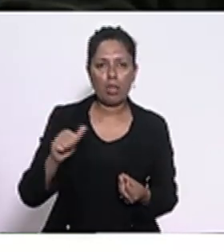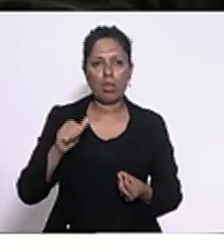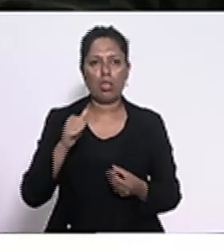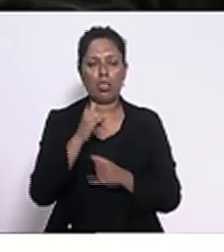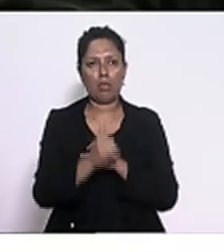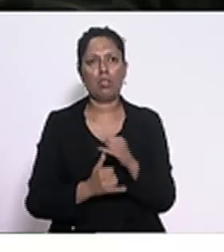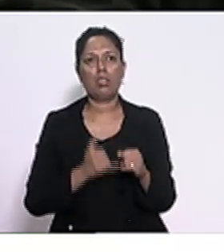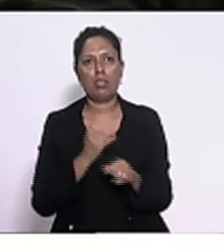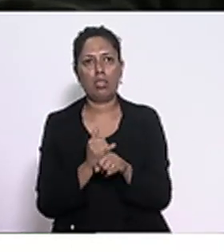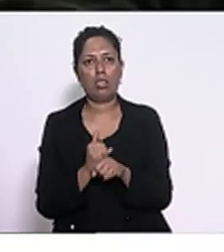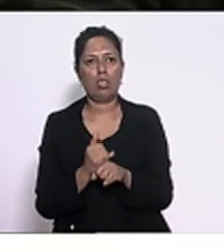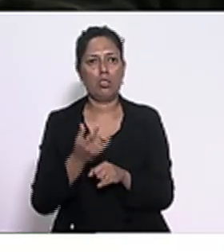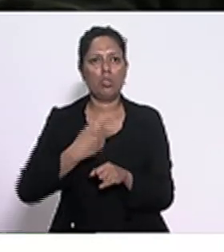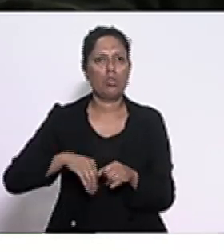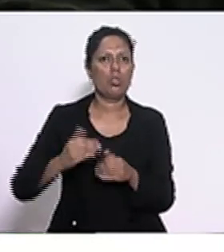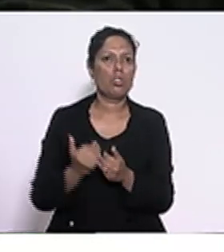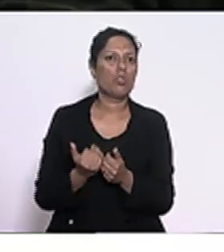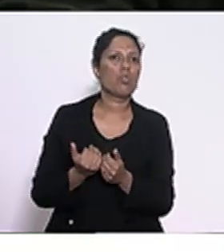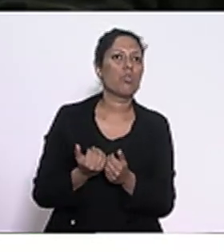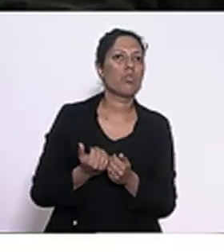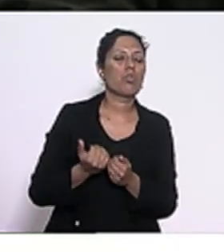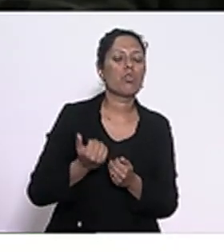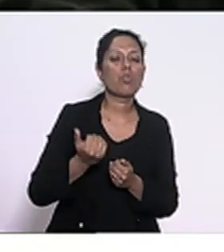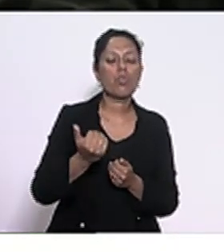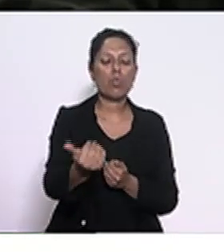partimos para um sistema de